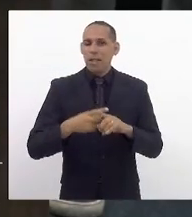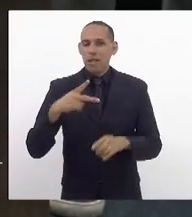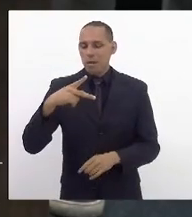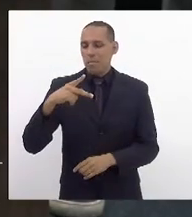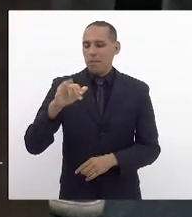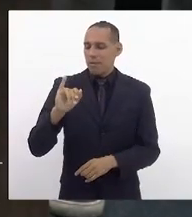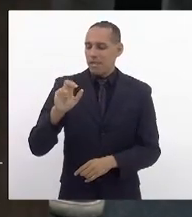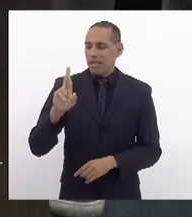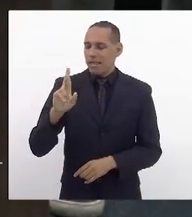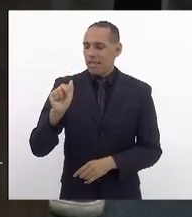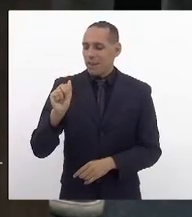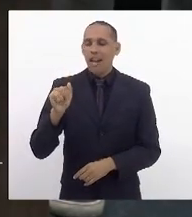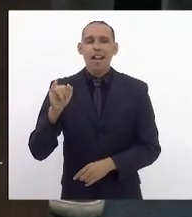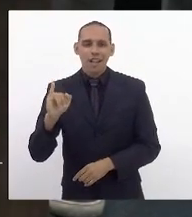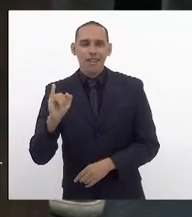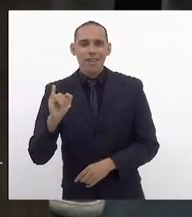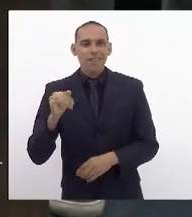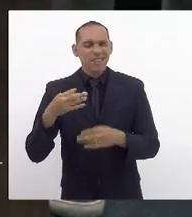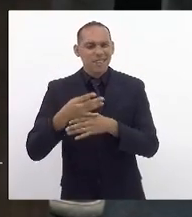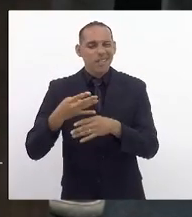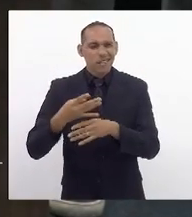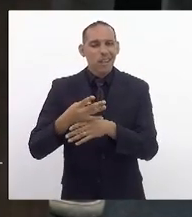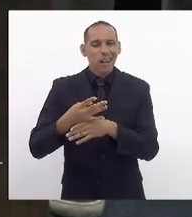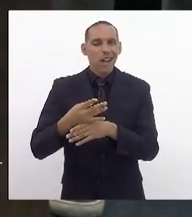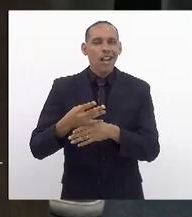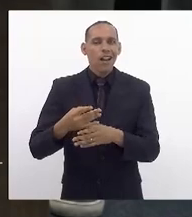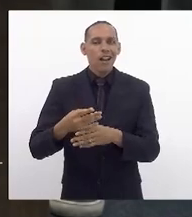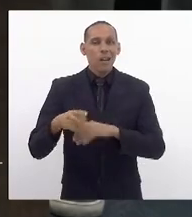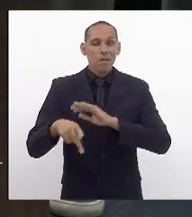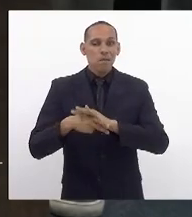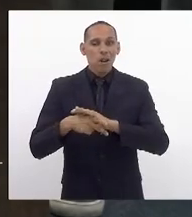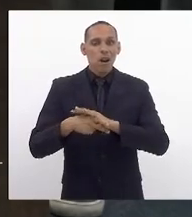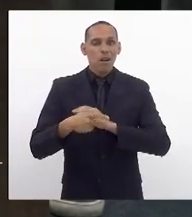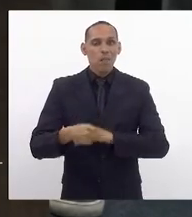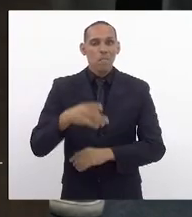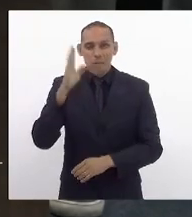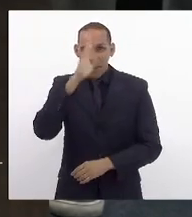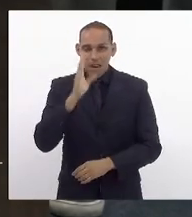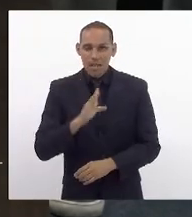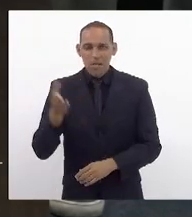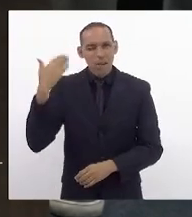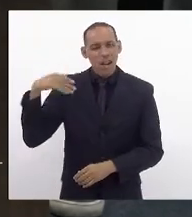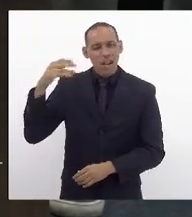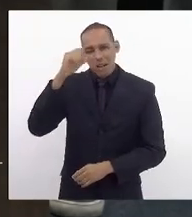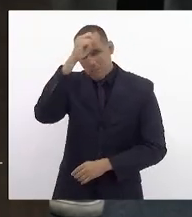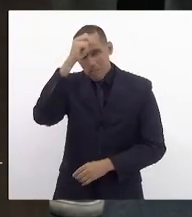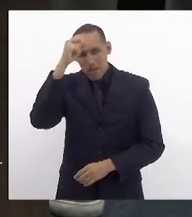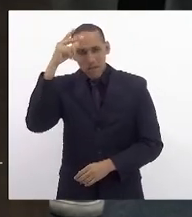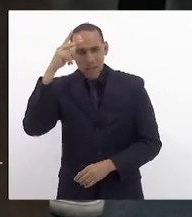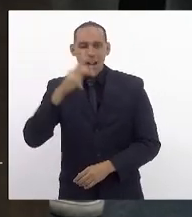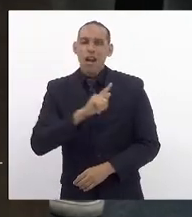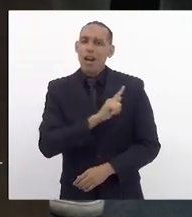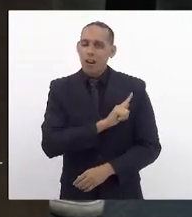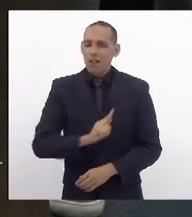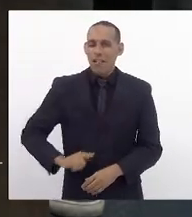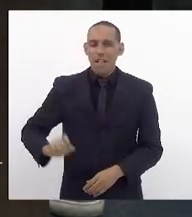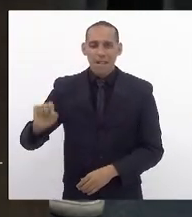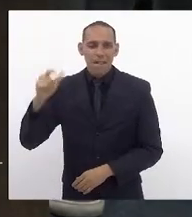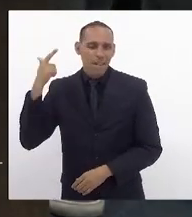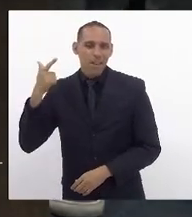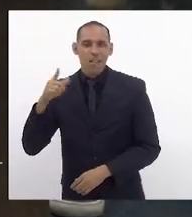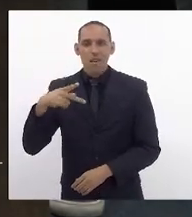primeira cidade do Brasil a ser totalmente conectada quando era lá o prefeito, o ex-governador Pezão. Então,